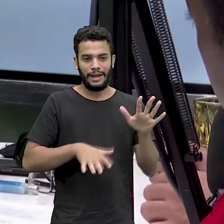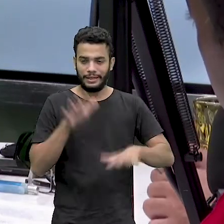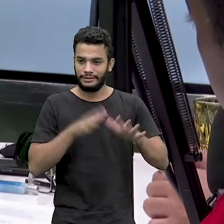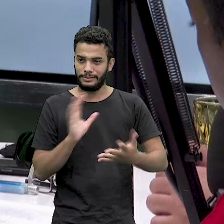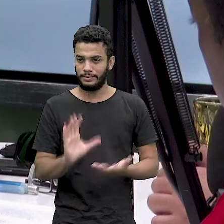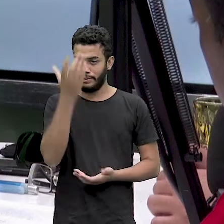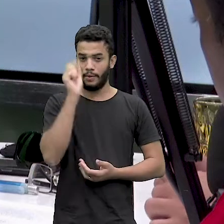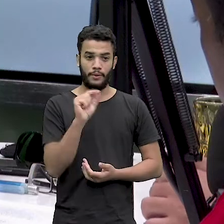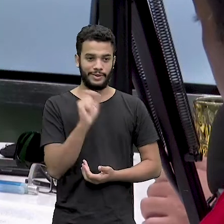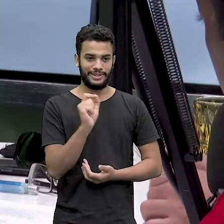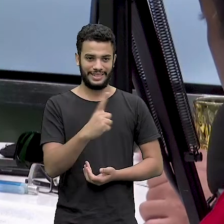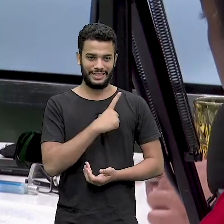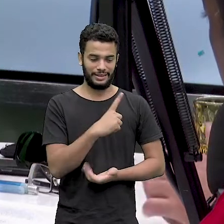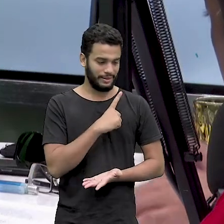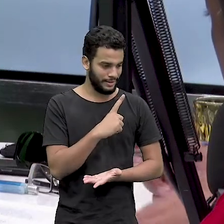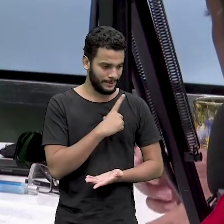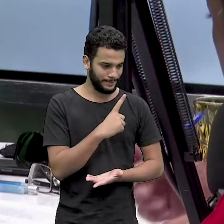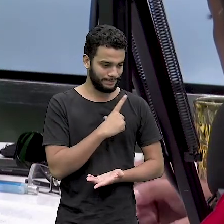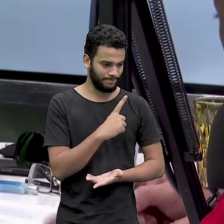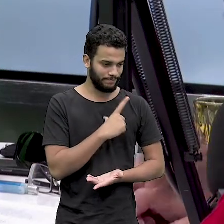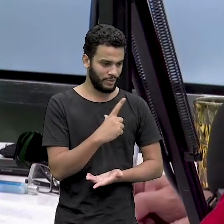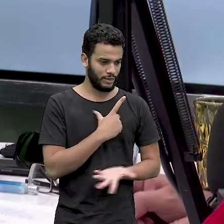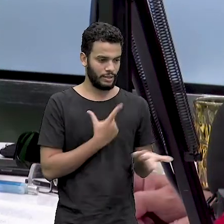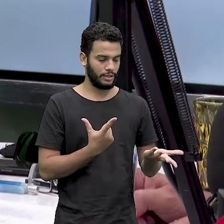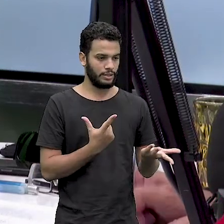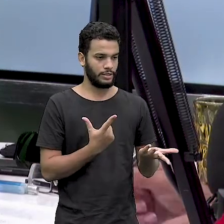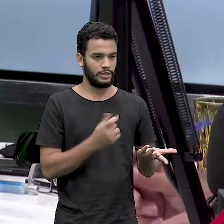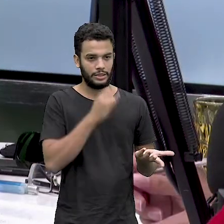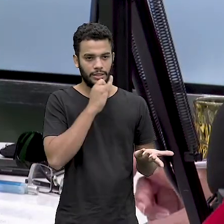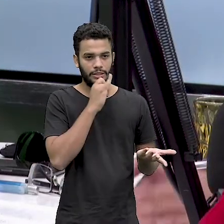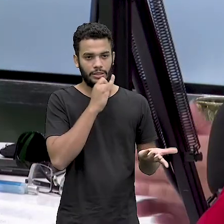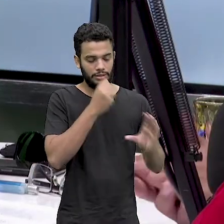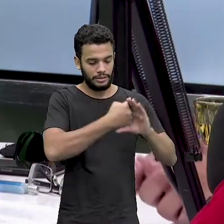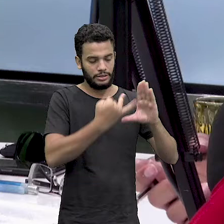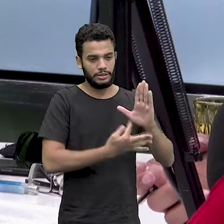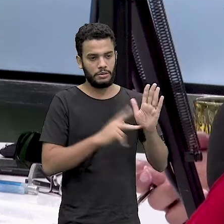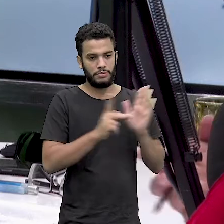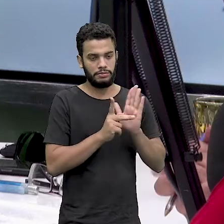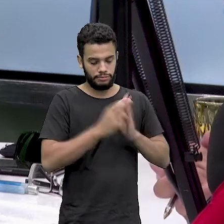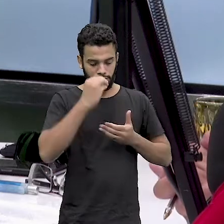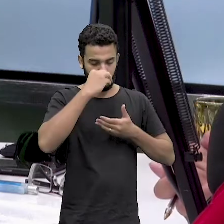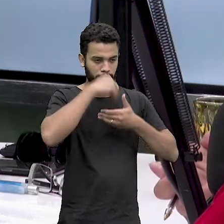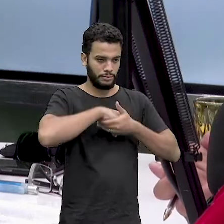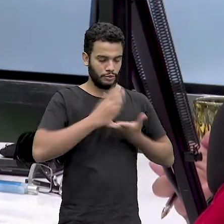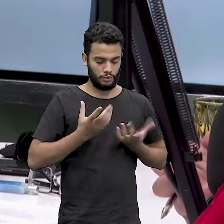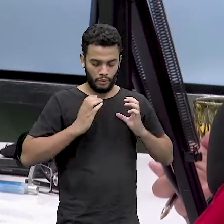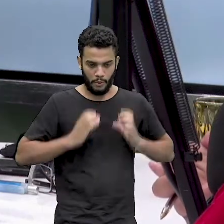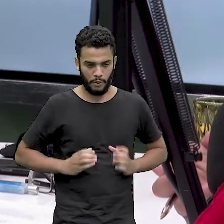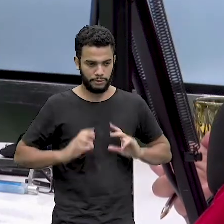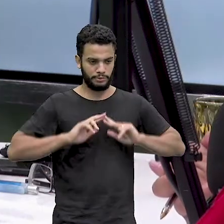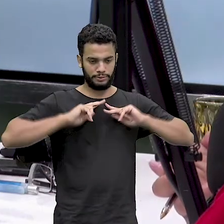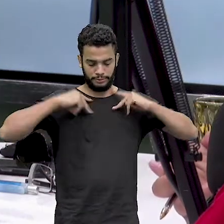os valores, né? Valores éticos, valores humanos, né? Eu vi esses dias